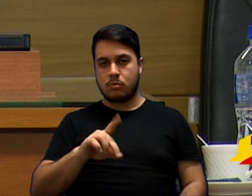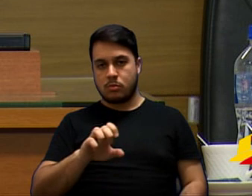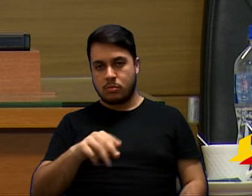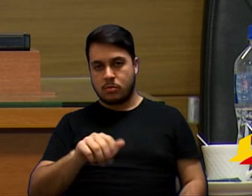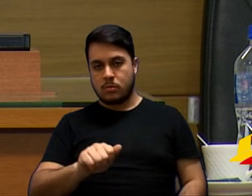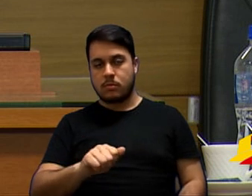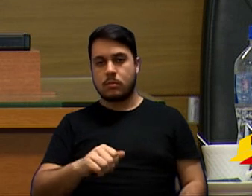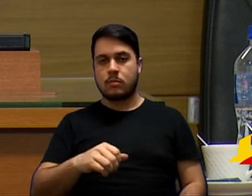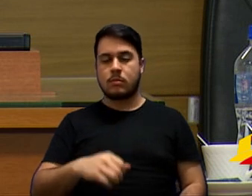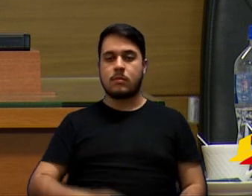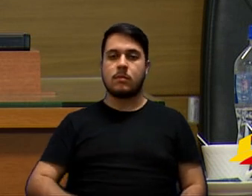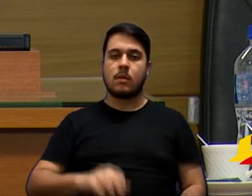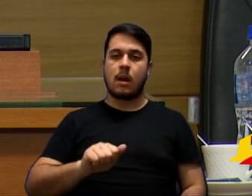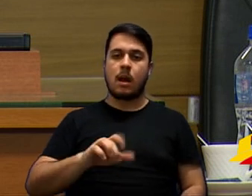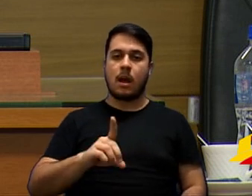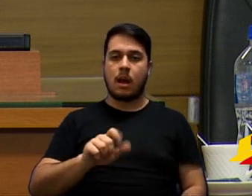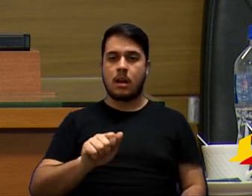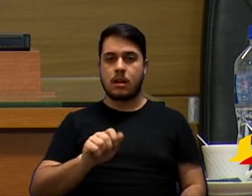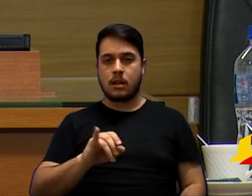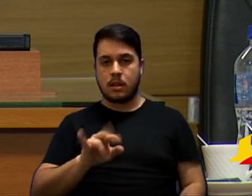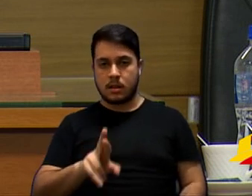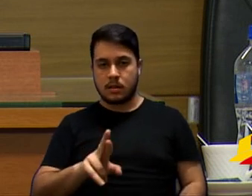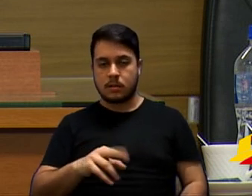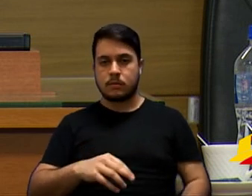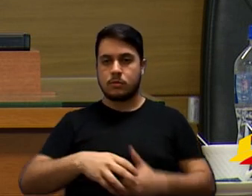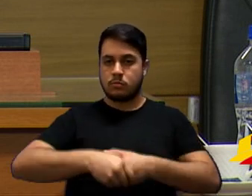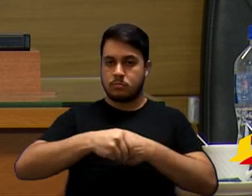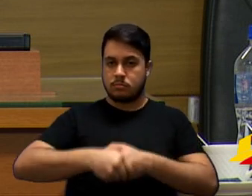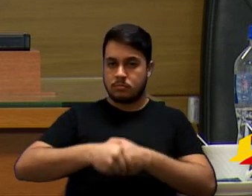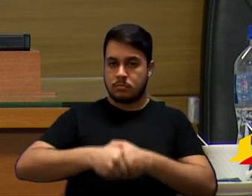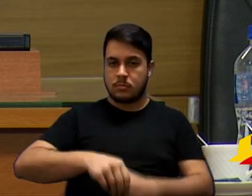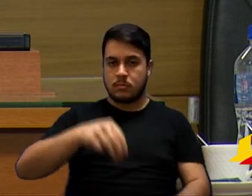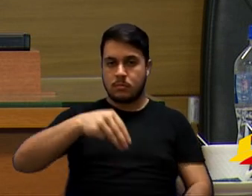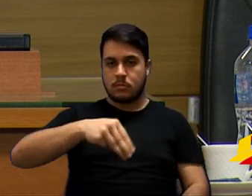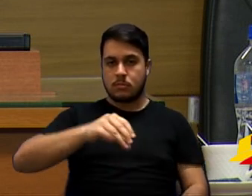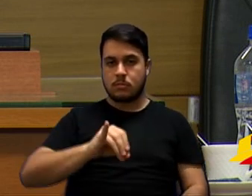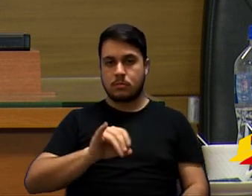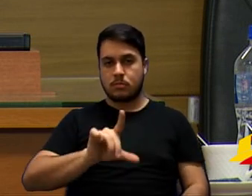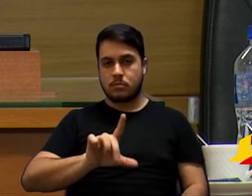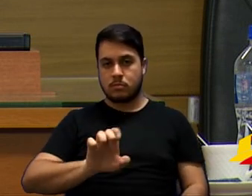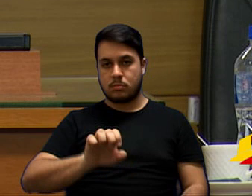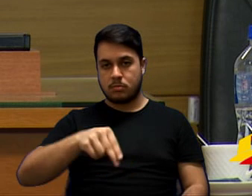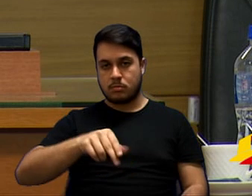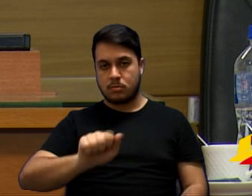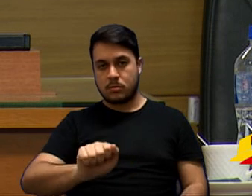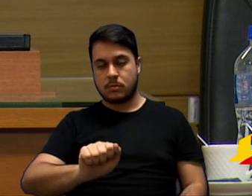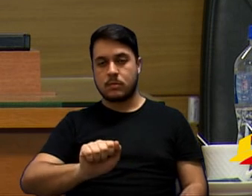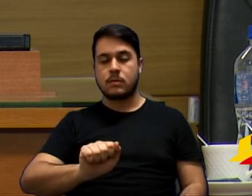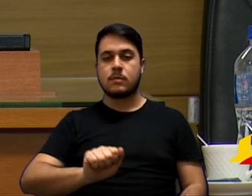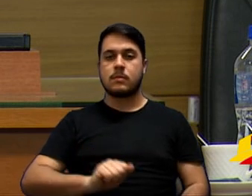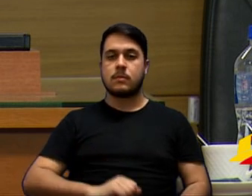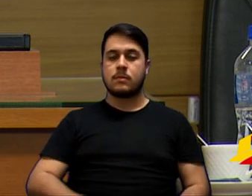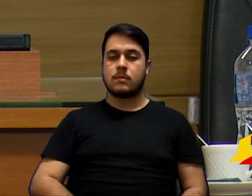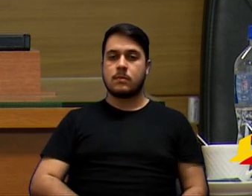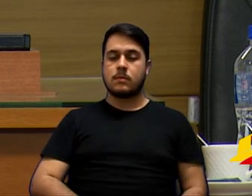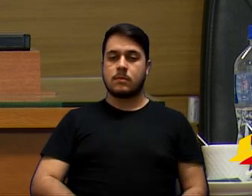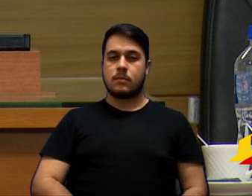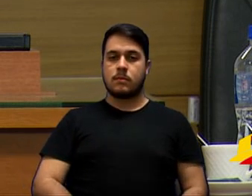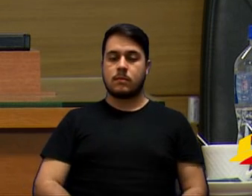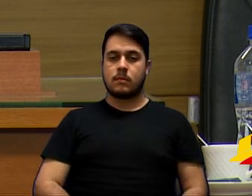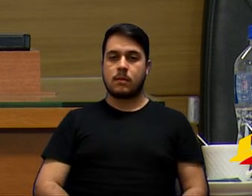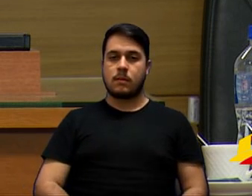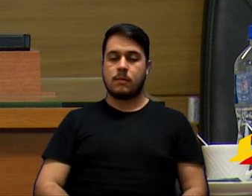cumprimentos quero também cumprimentar a adutora milena santos que é presidente da comissão de saneamento básico uma comissão também